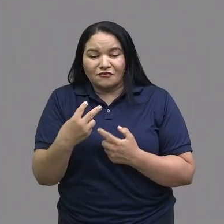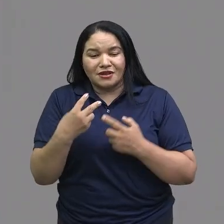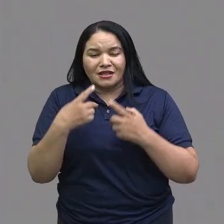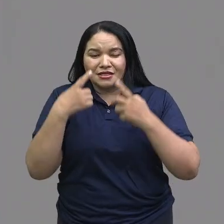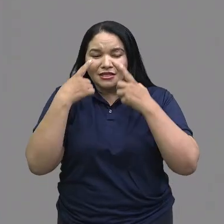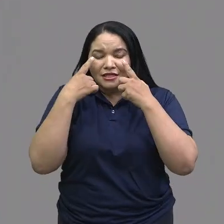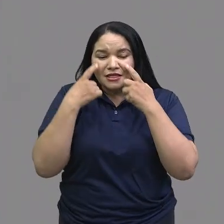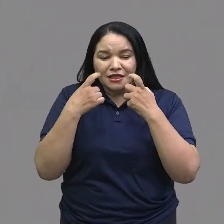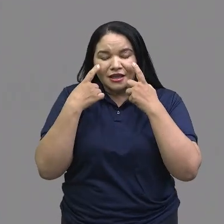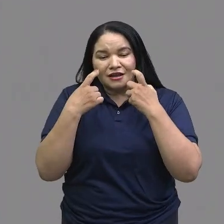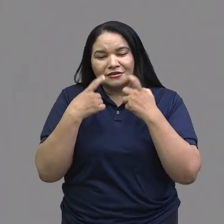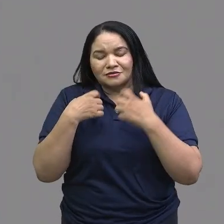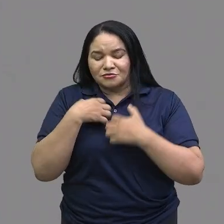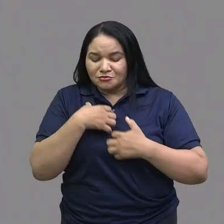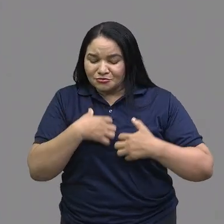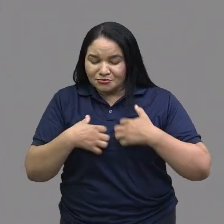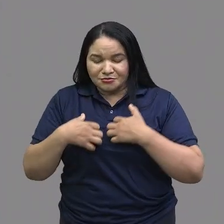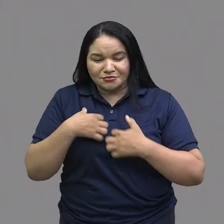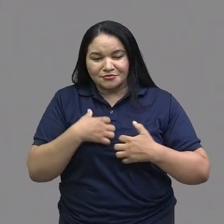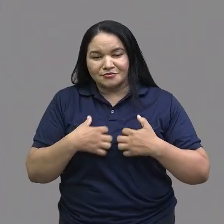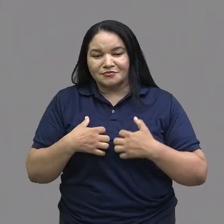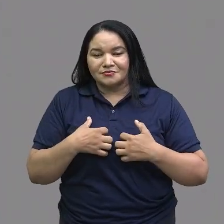as lágrimas do meu pranto.